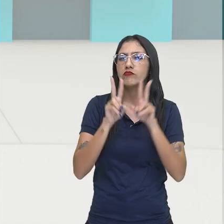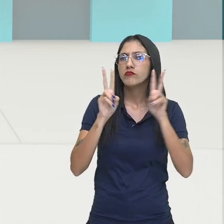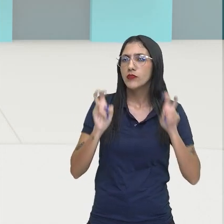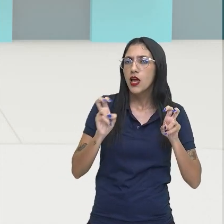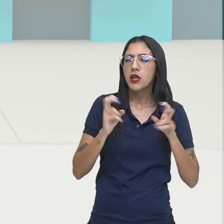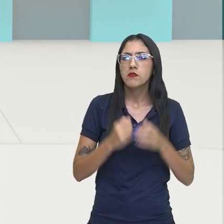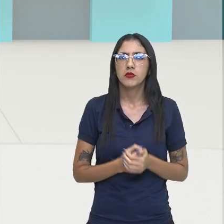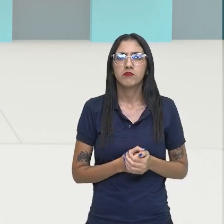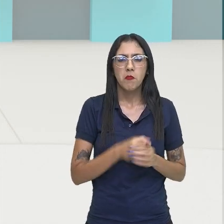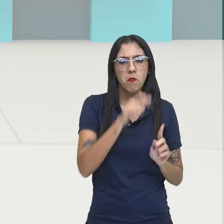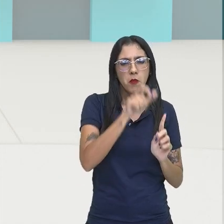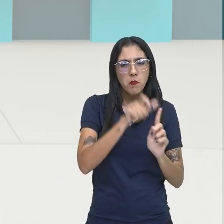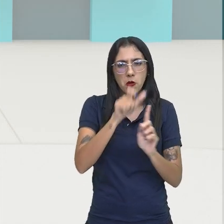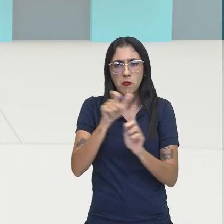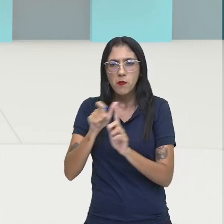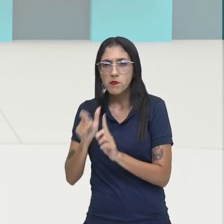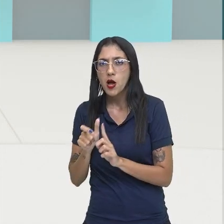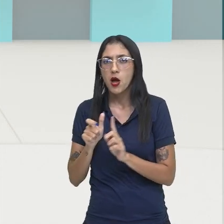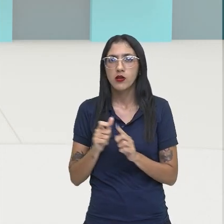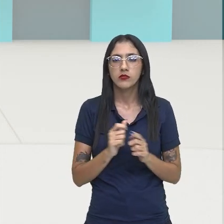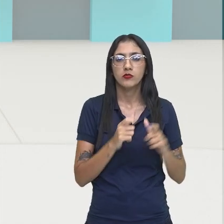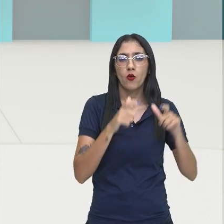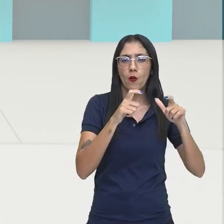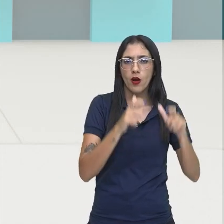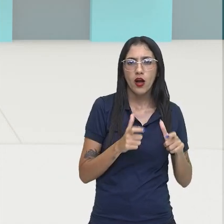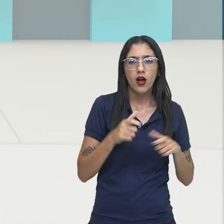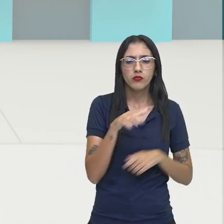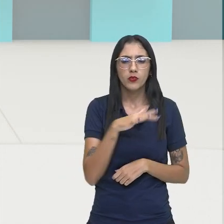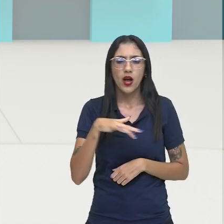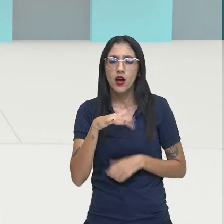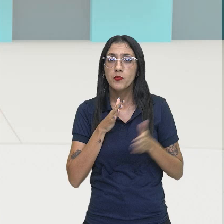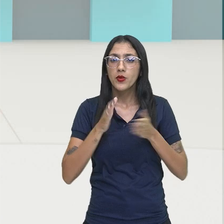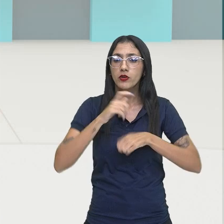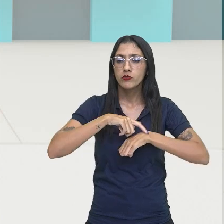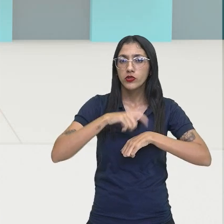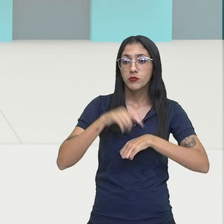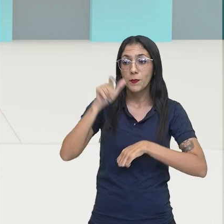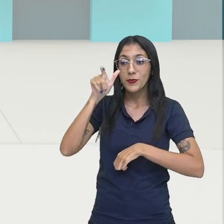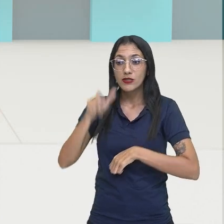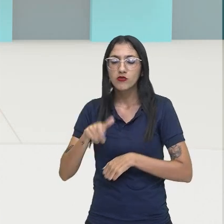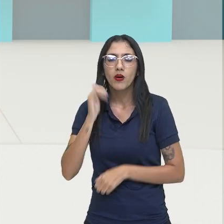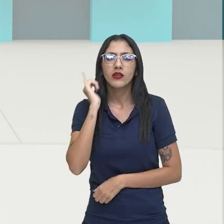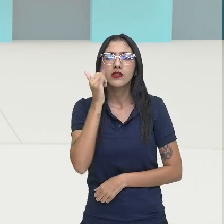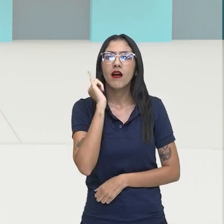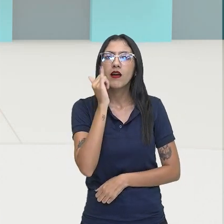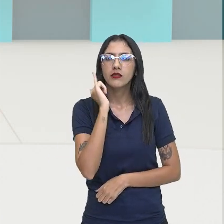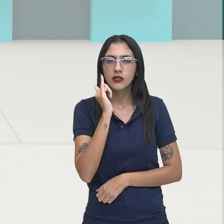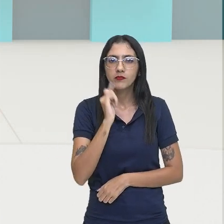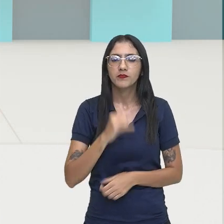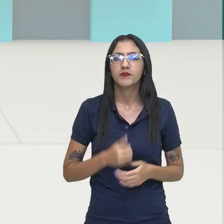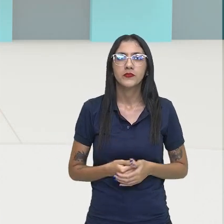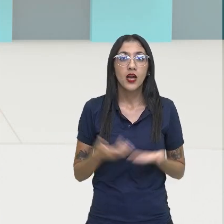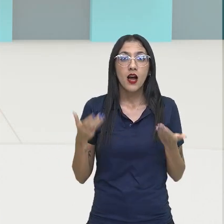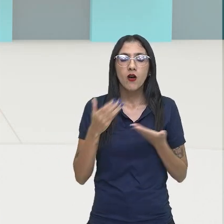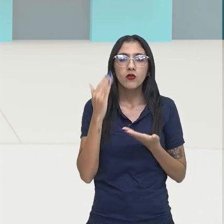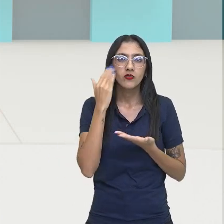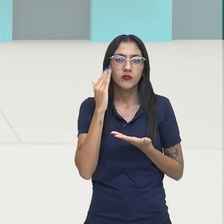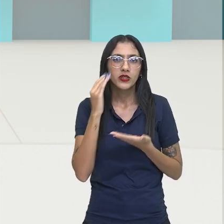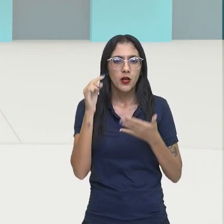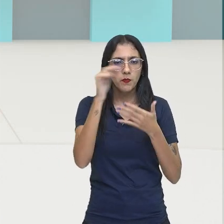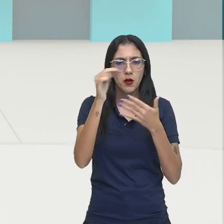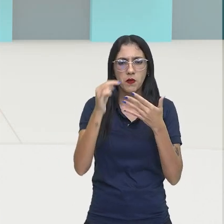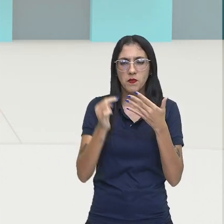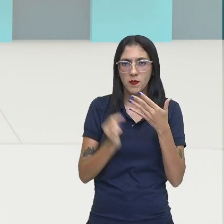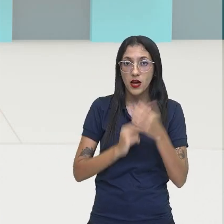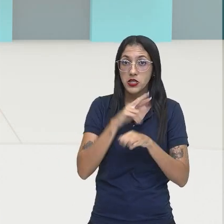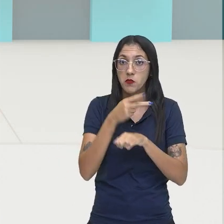dos personagens, do espaço, do tempo e do narrador. Então, vamos entender esses elementos que fazem parte da narração e depois eu